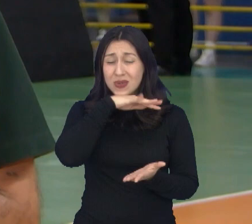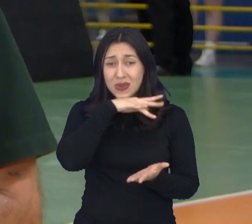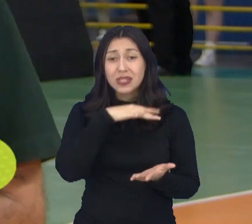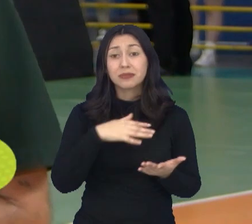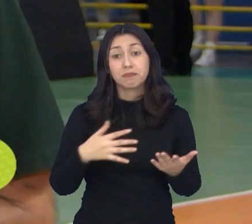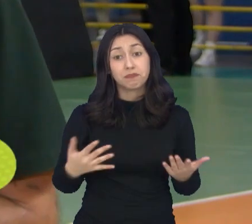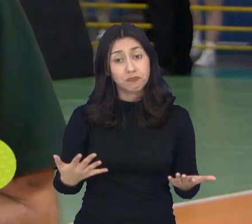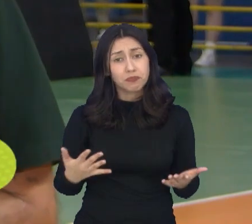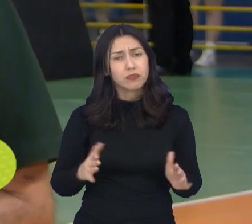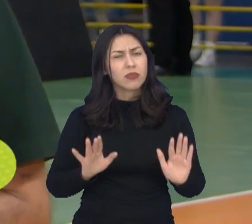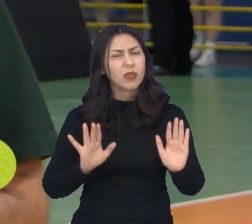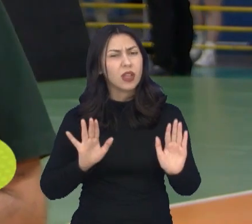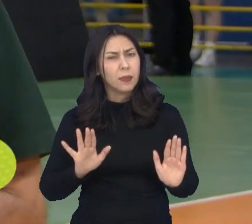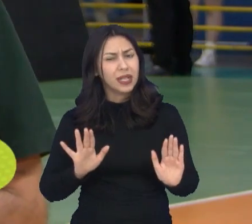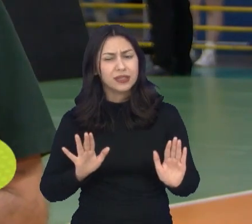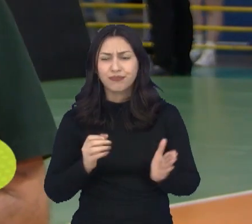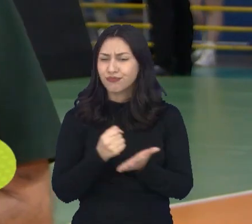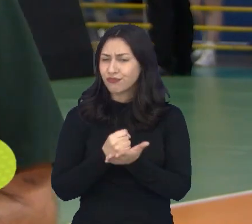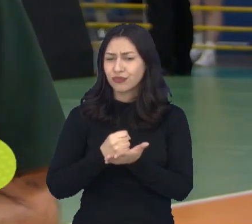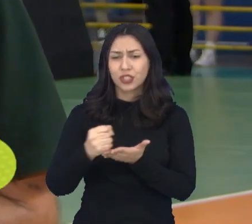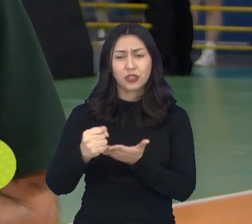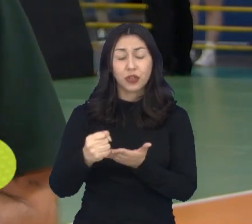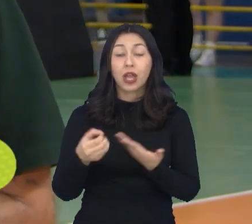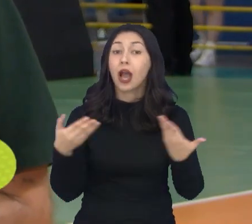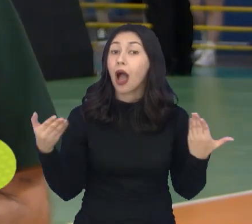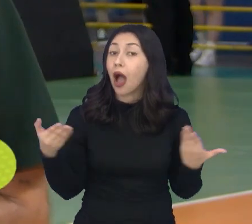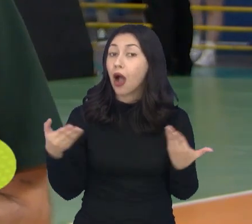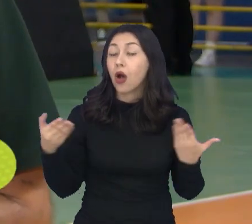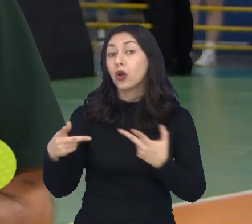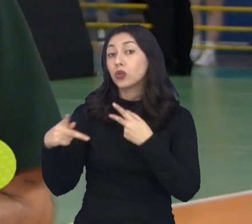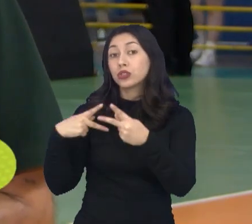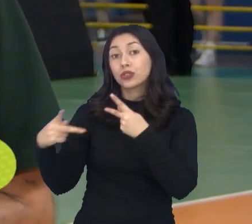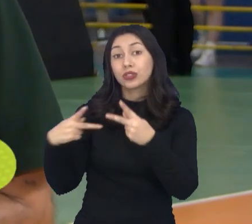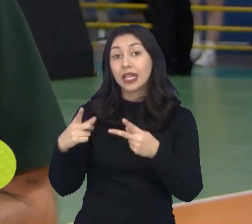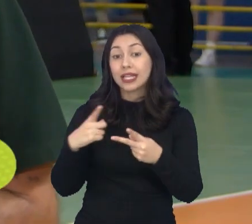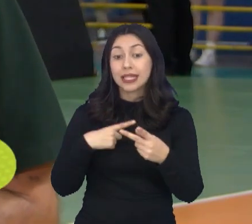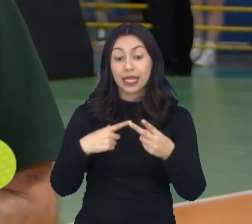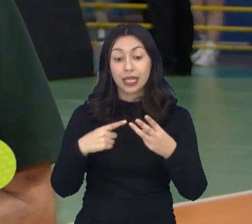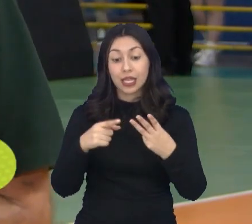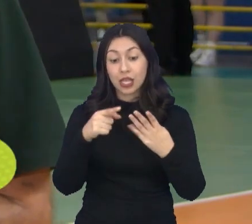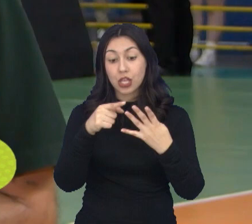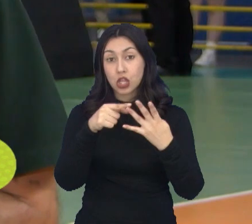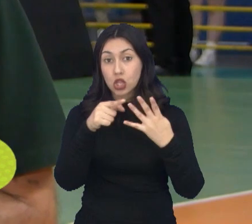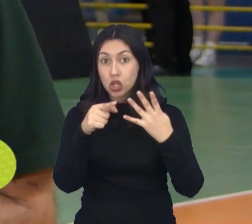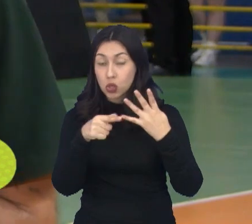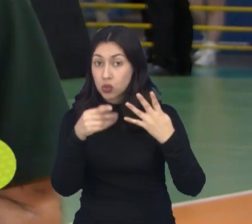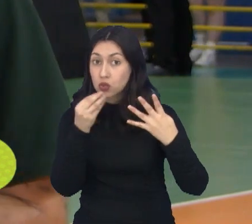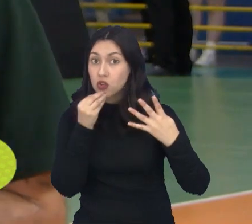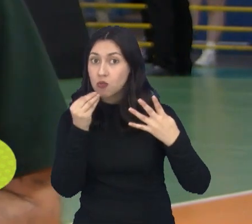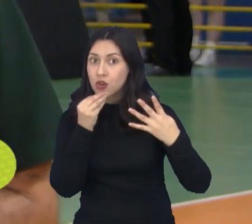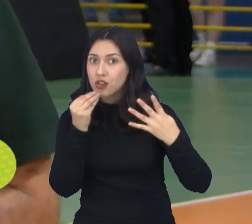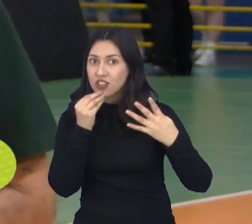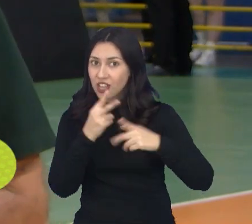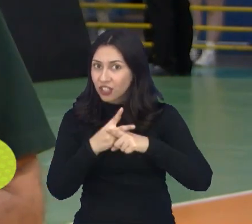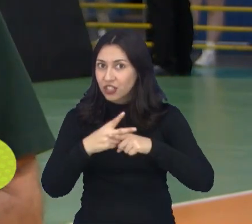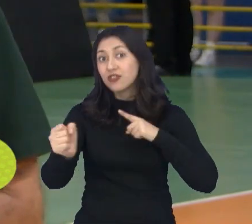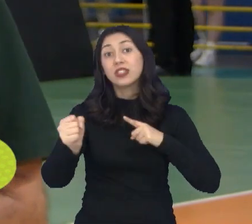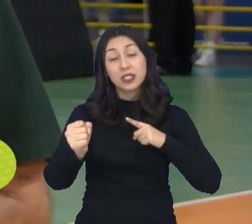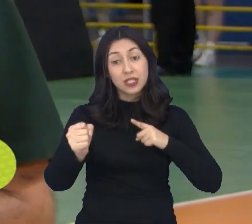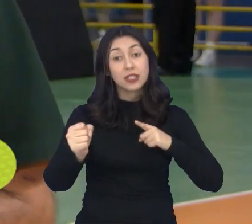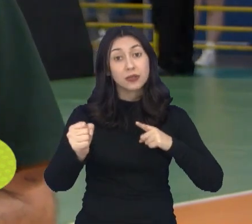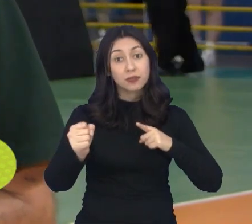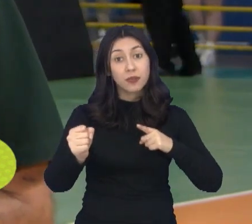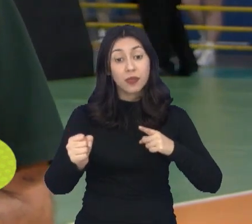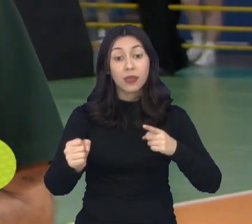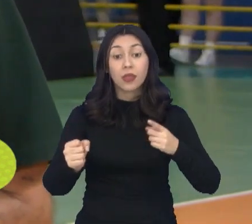equipe. Mas isso já é passado. Agora o São José tem 2 chances seguidas de se recuperar diante da sua torcida.